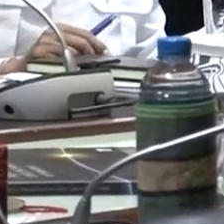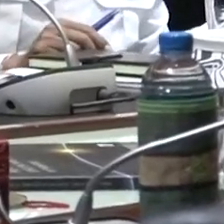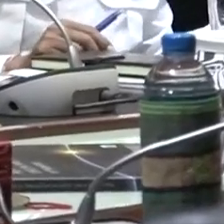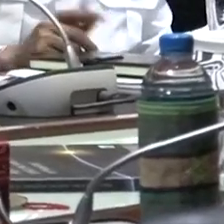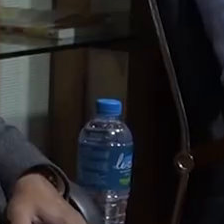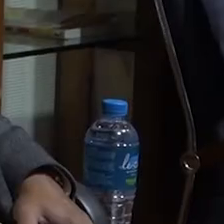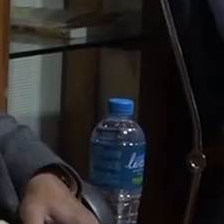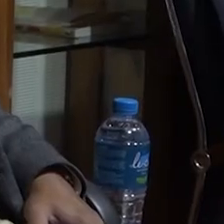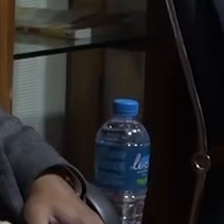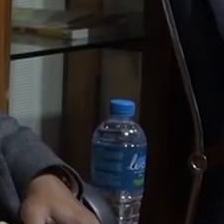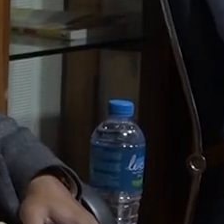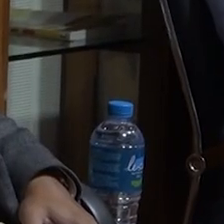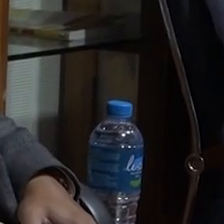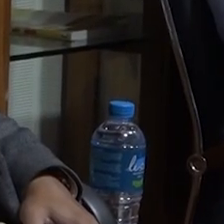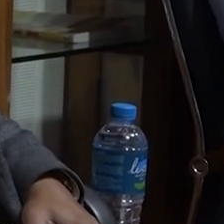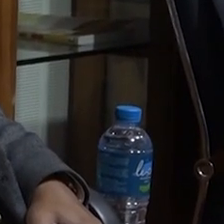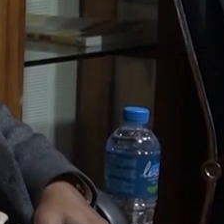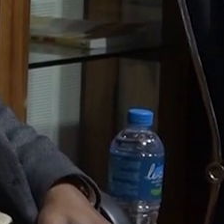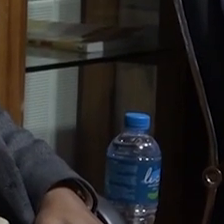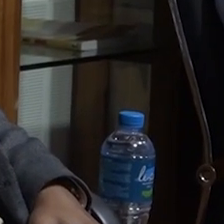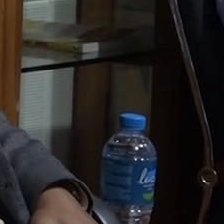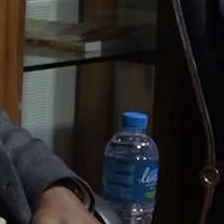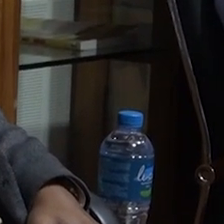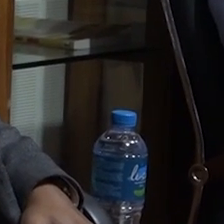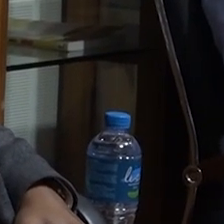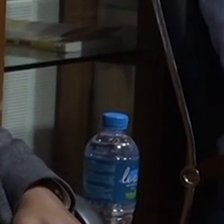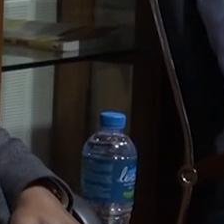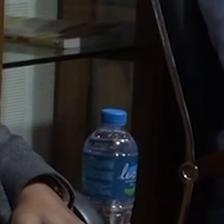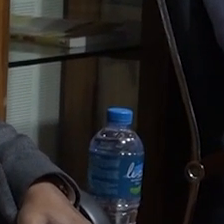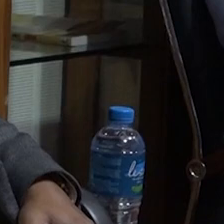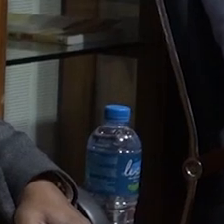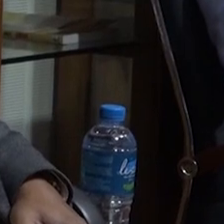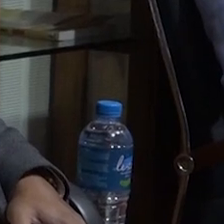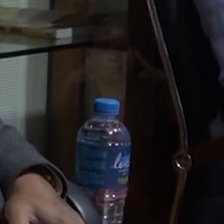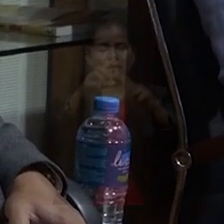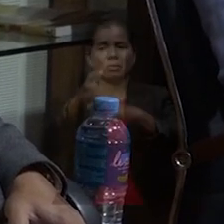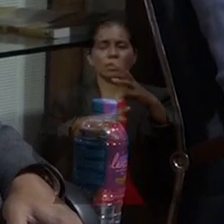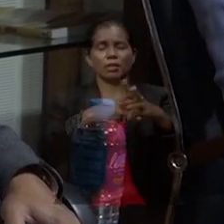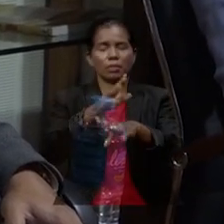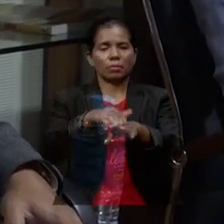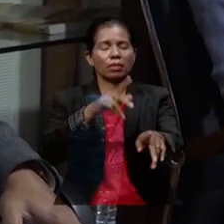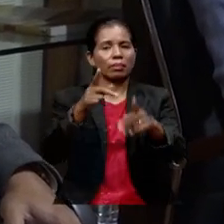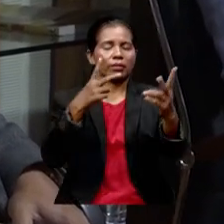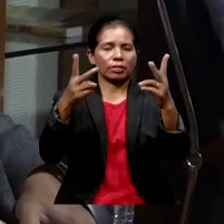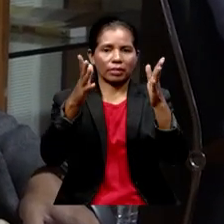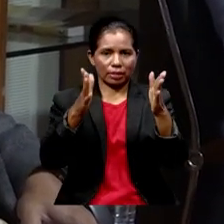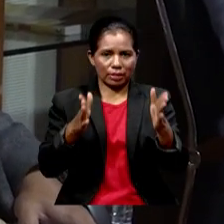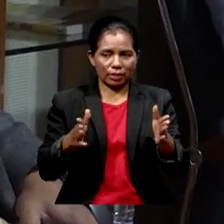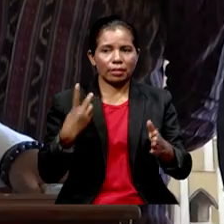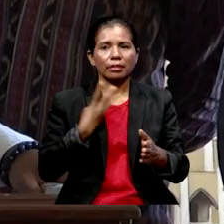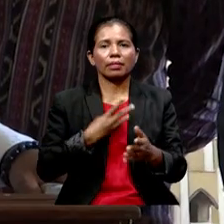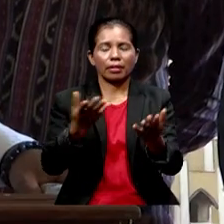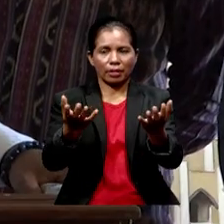dar oportunidade a tu promove turismo na cultura Timor-Leste em Yambamundo, onde atrai turistas sira. Ita cara